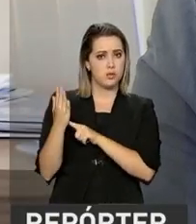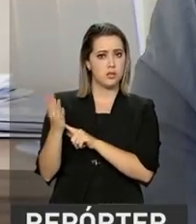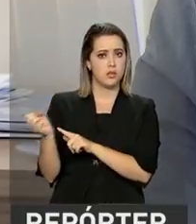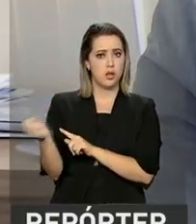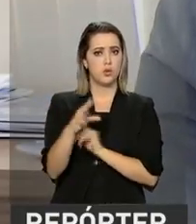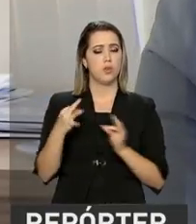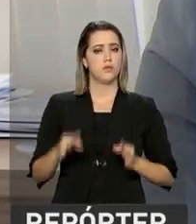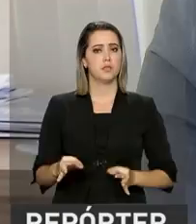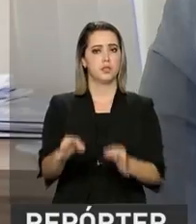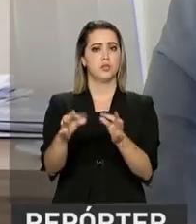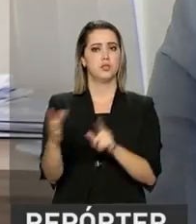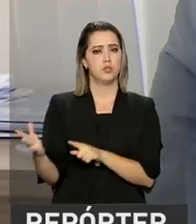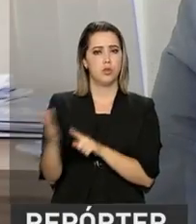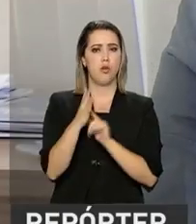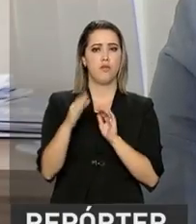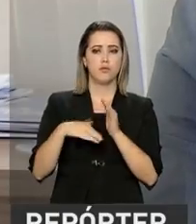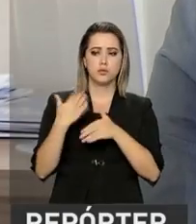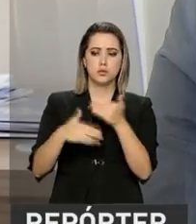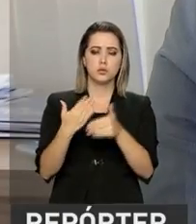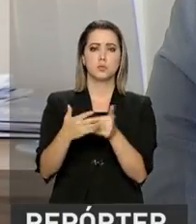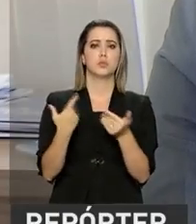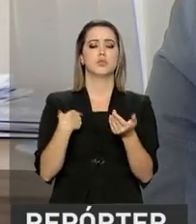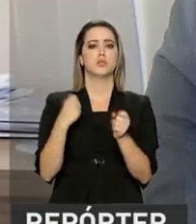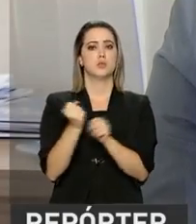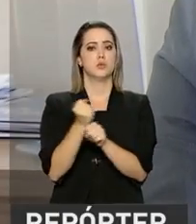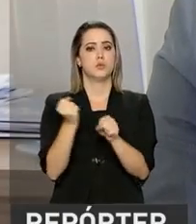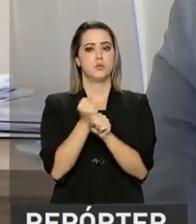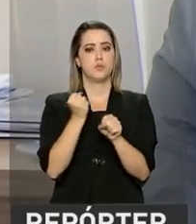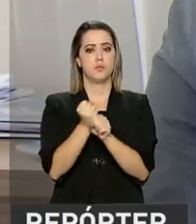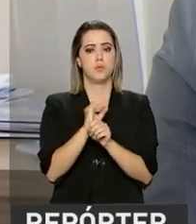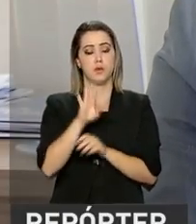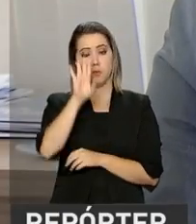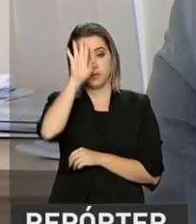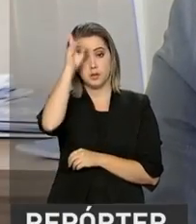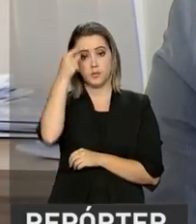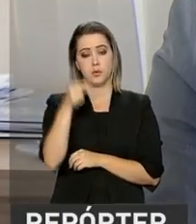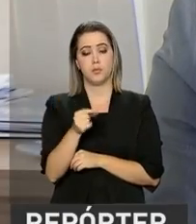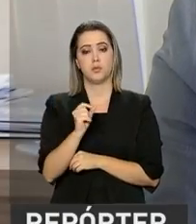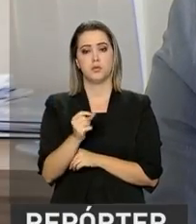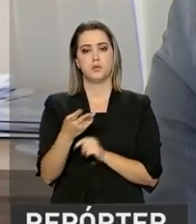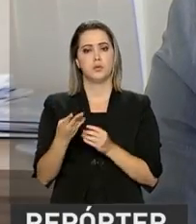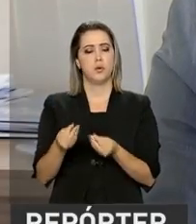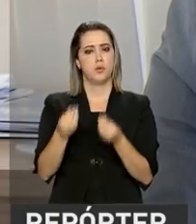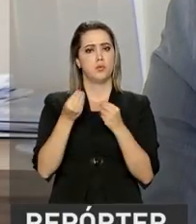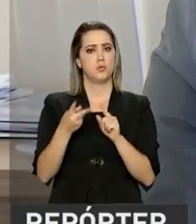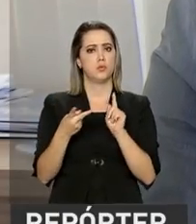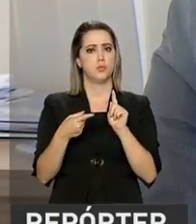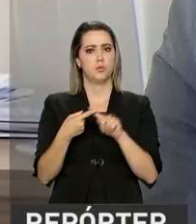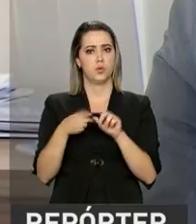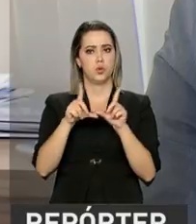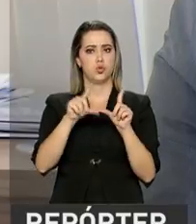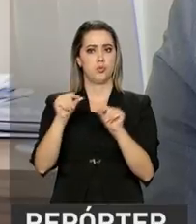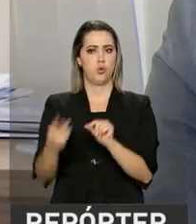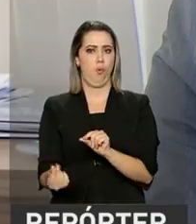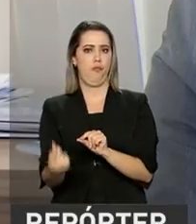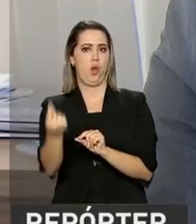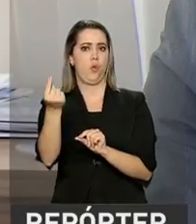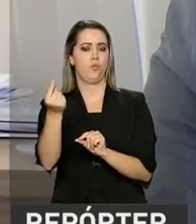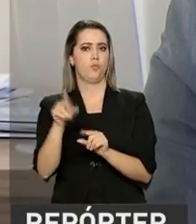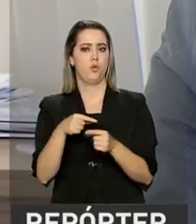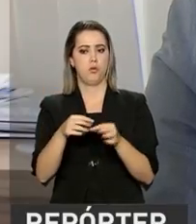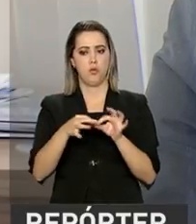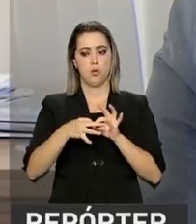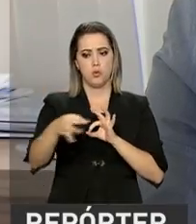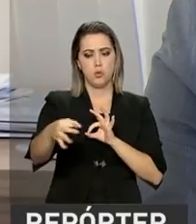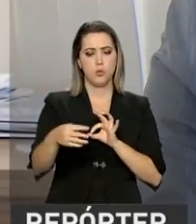tecnologias novos processos construtivos que principalmente dragão redução de custo do metro